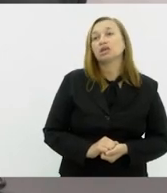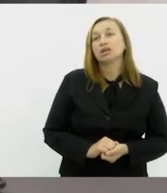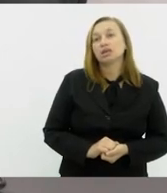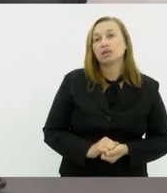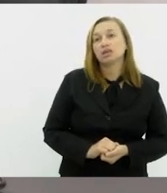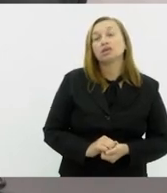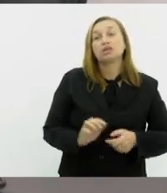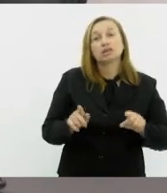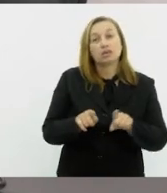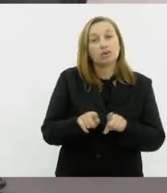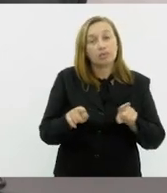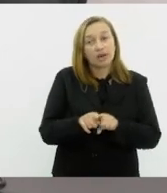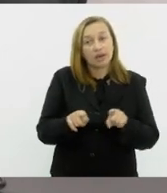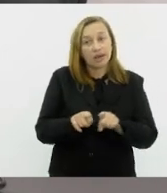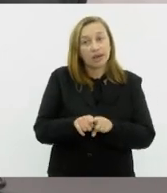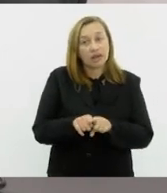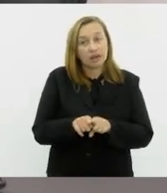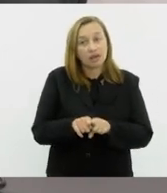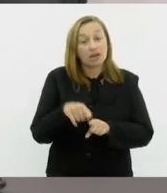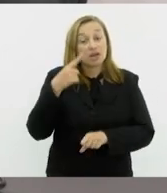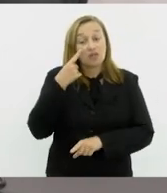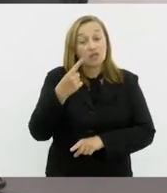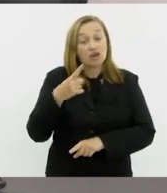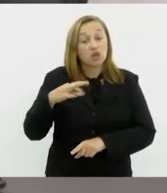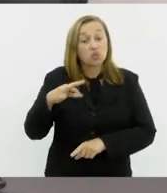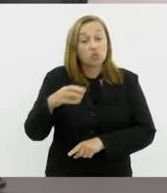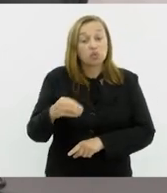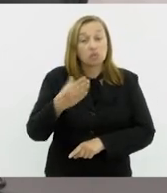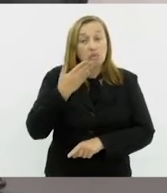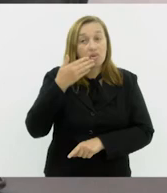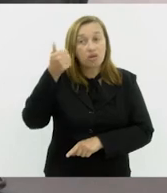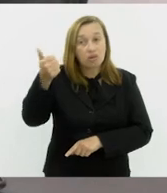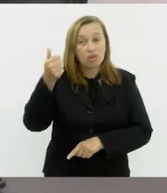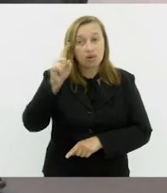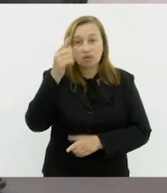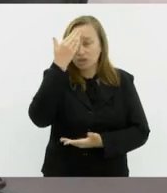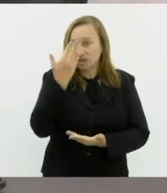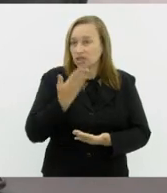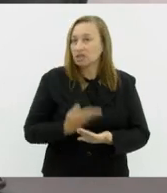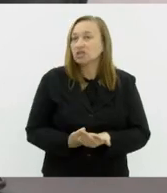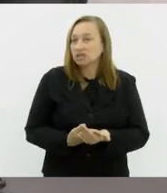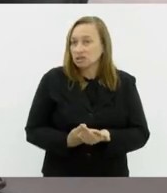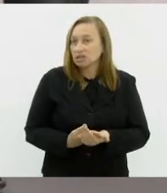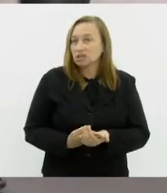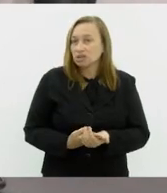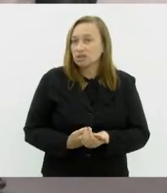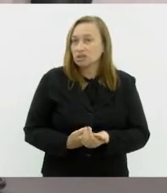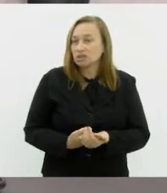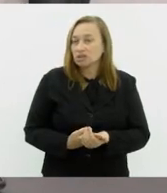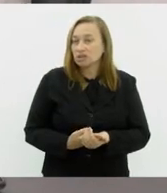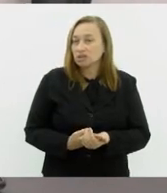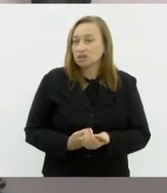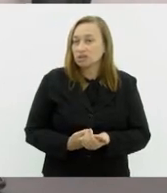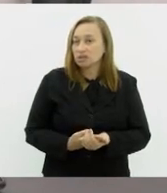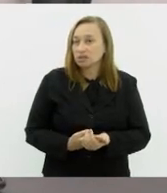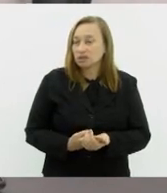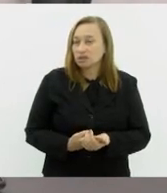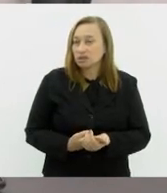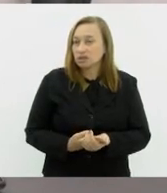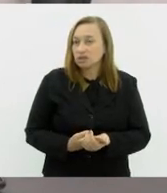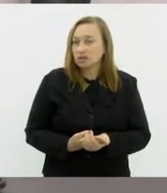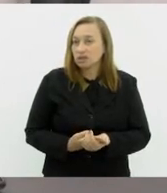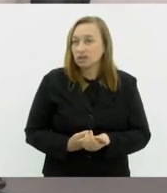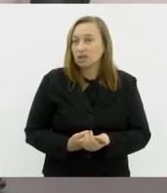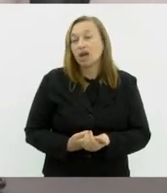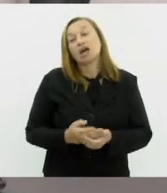Terra é redonda, que é uma coisa que de cima se vê até melhor, que há quem não acredite que ela seja redonda. Há quem acredite que a